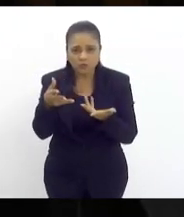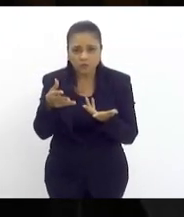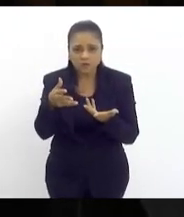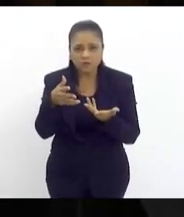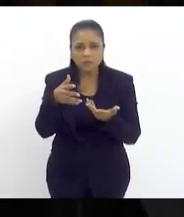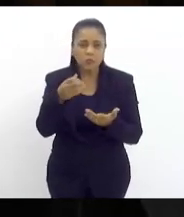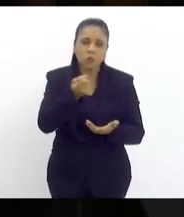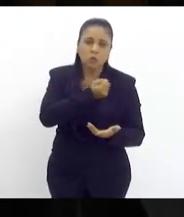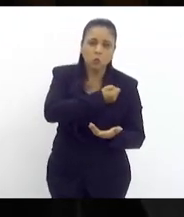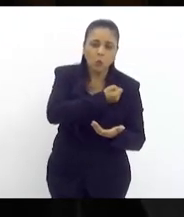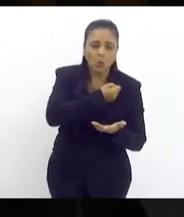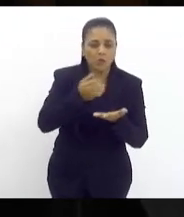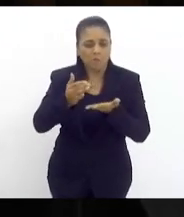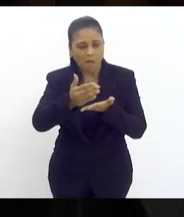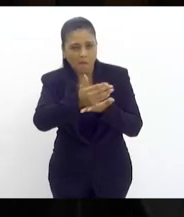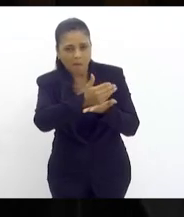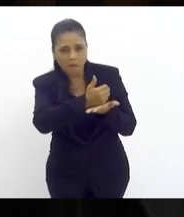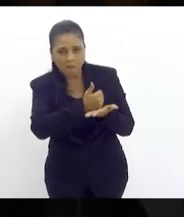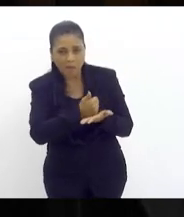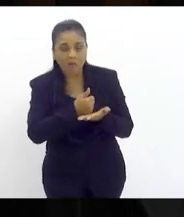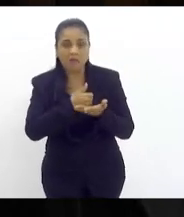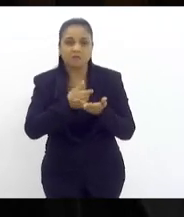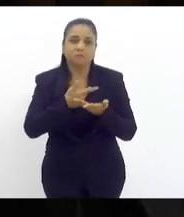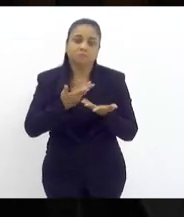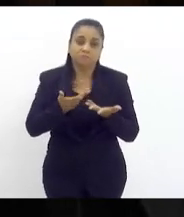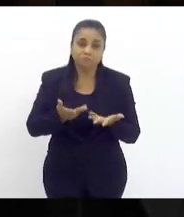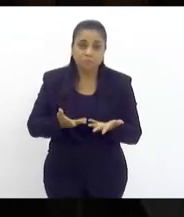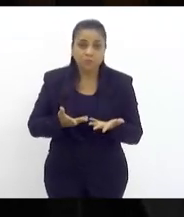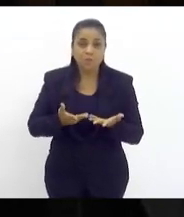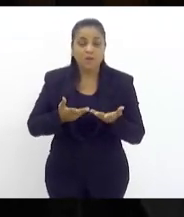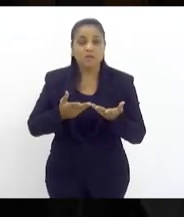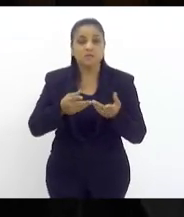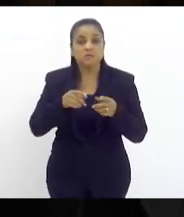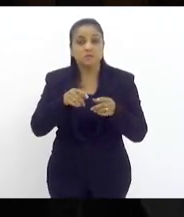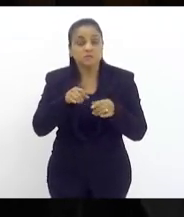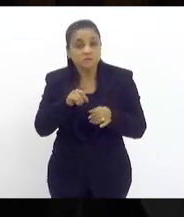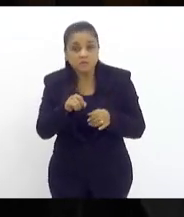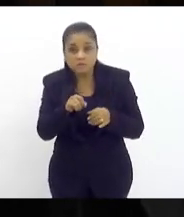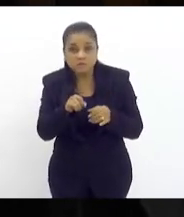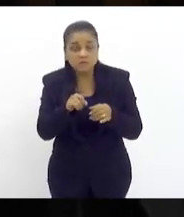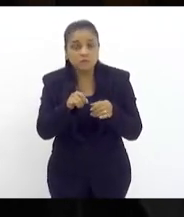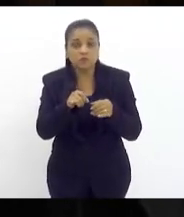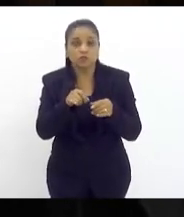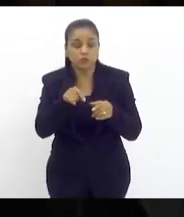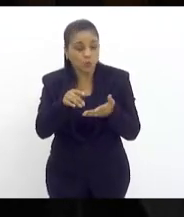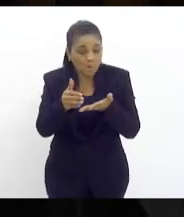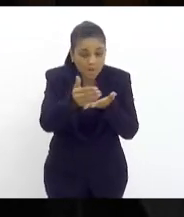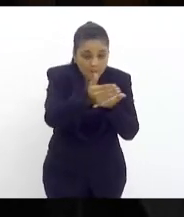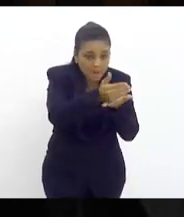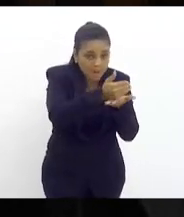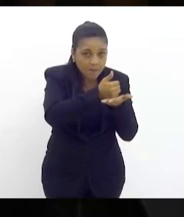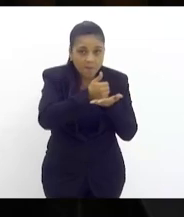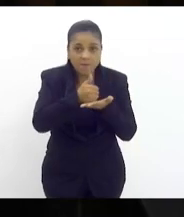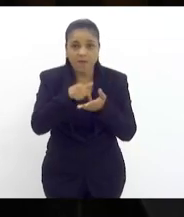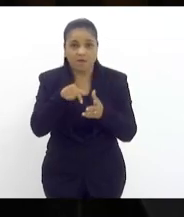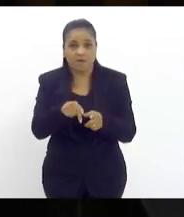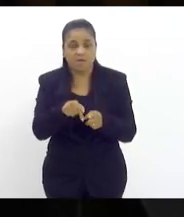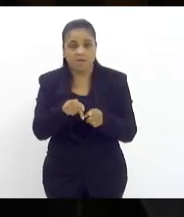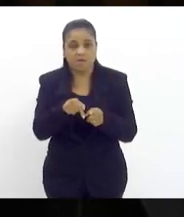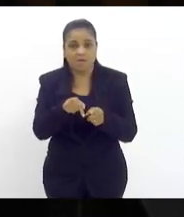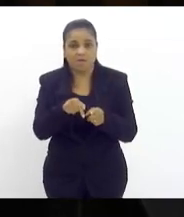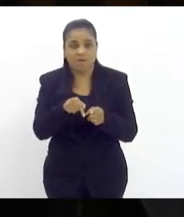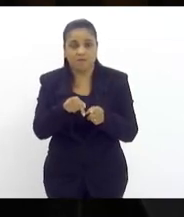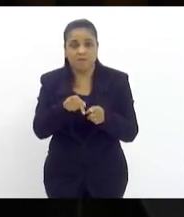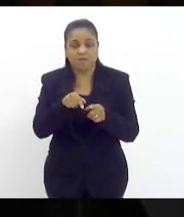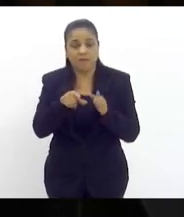nessas teses, etc. Mas, se não fizer isso, o que está previsto na